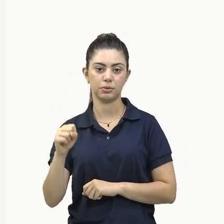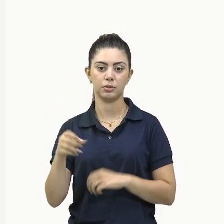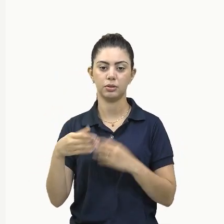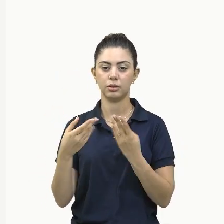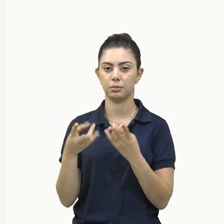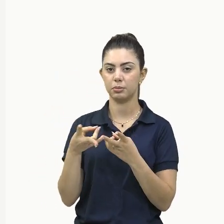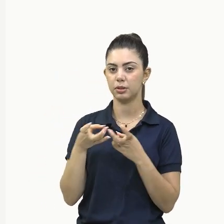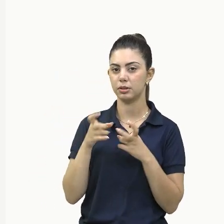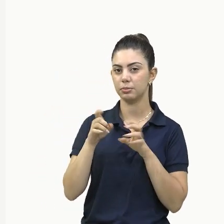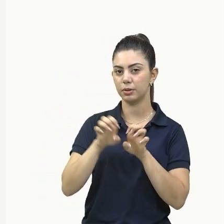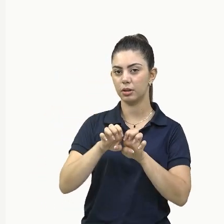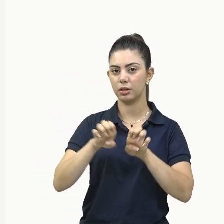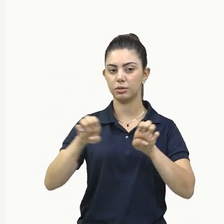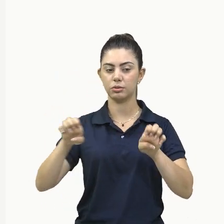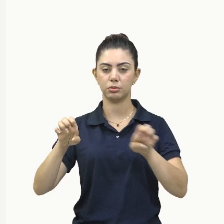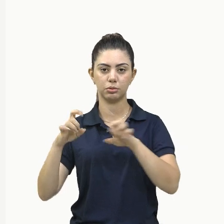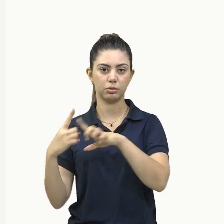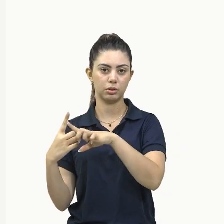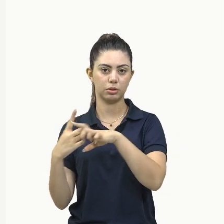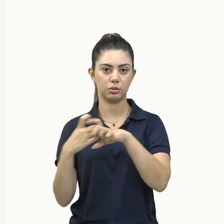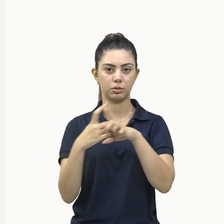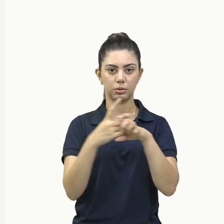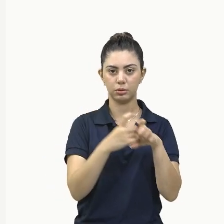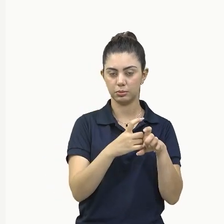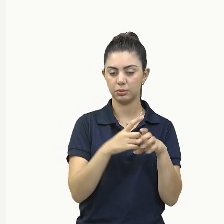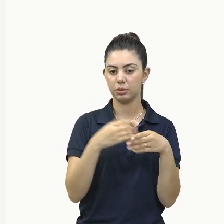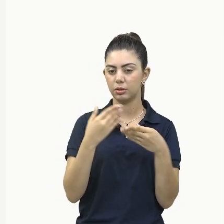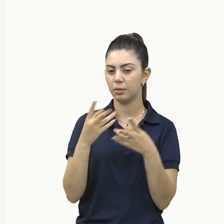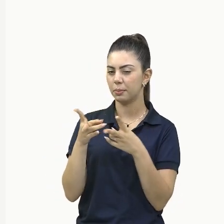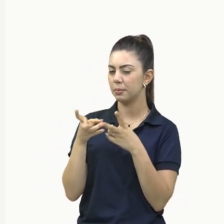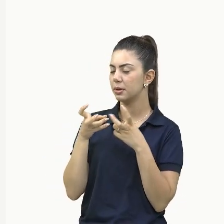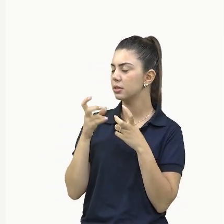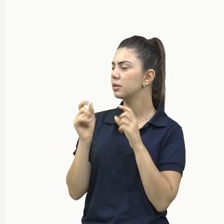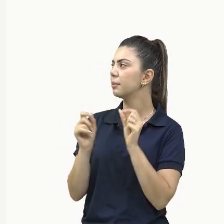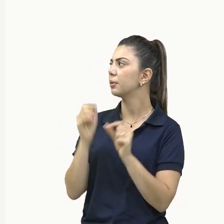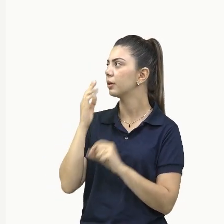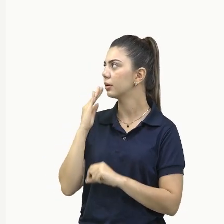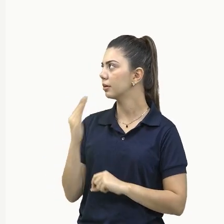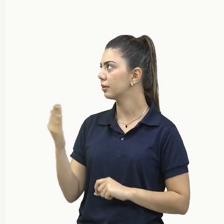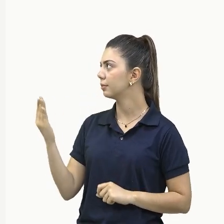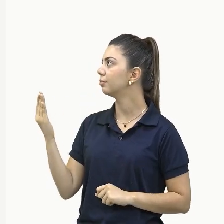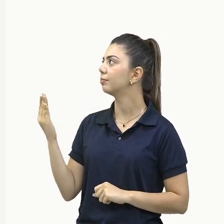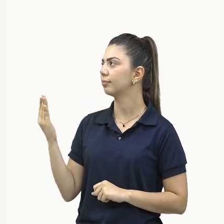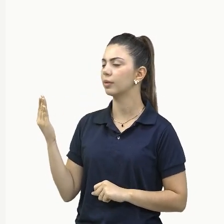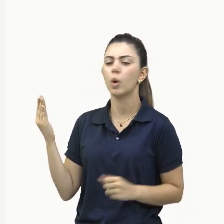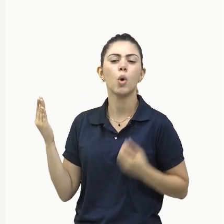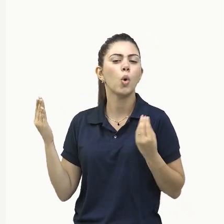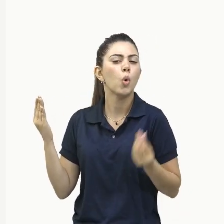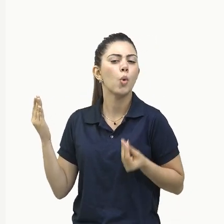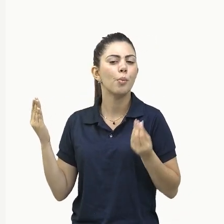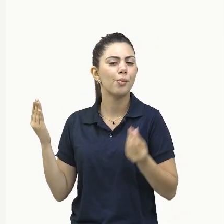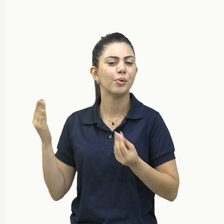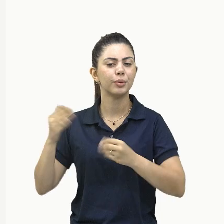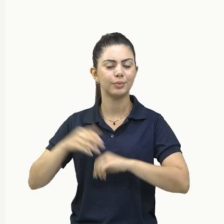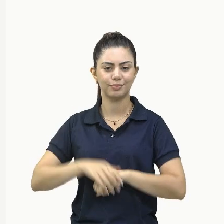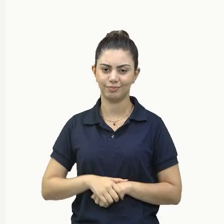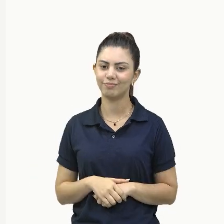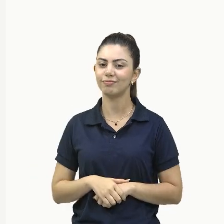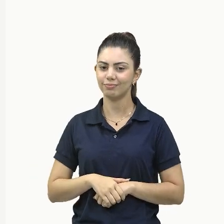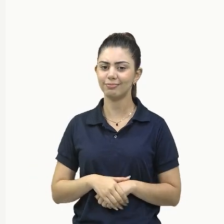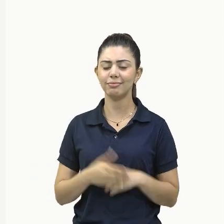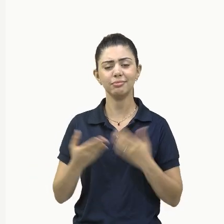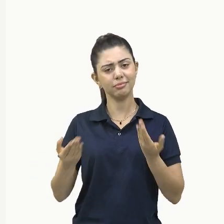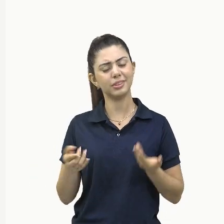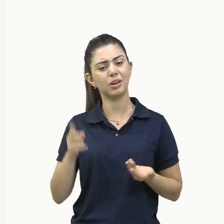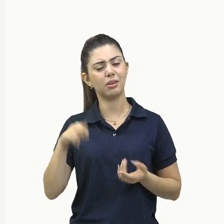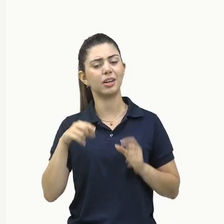desse polinômio e observamos, né, que ele é um tanto